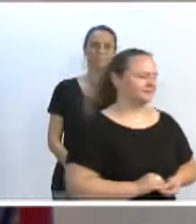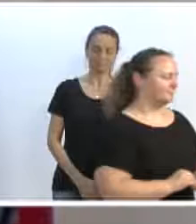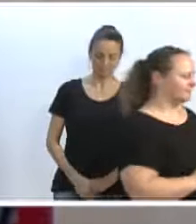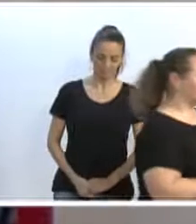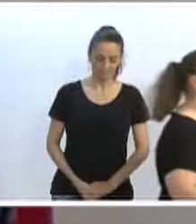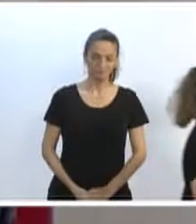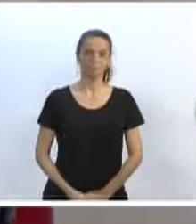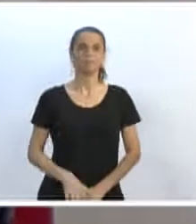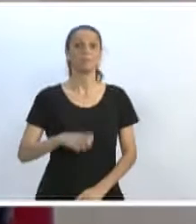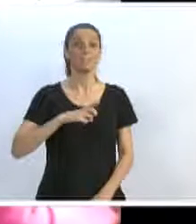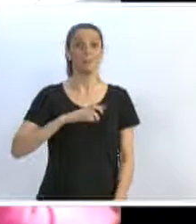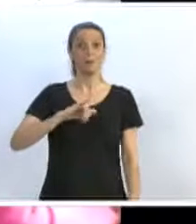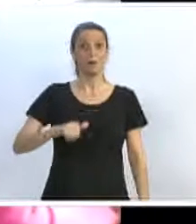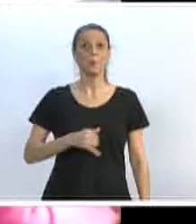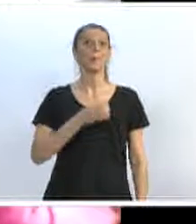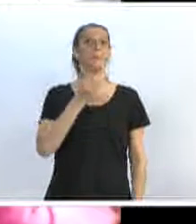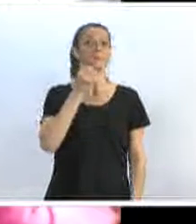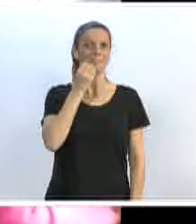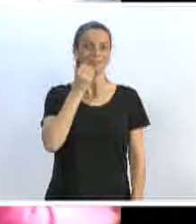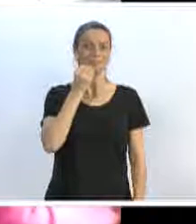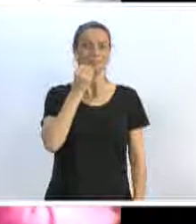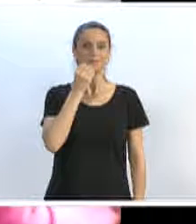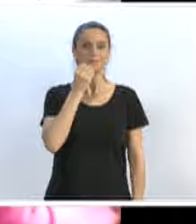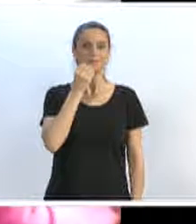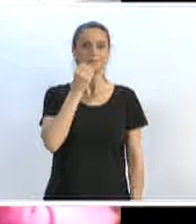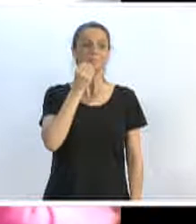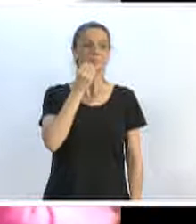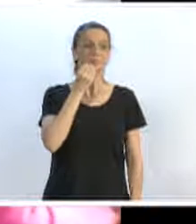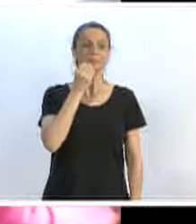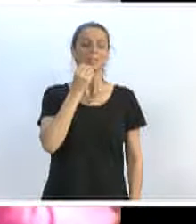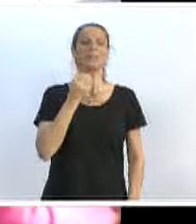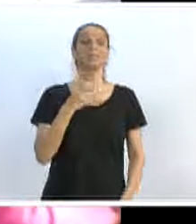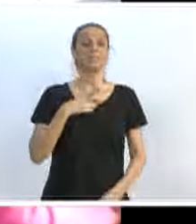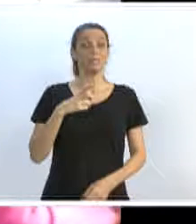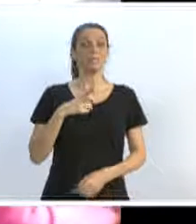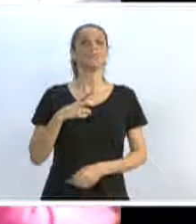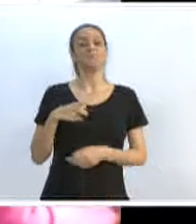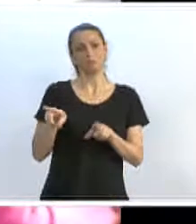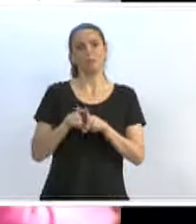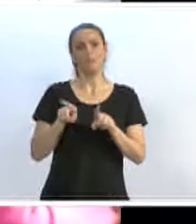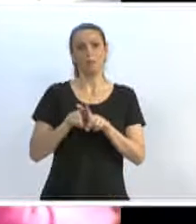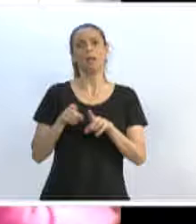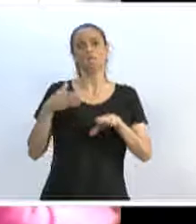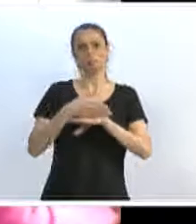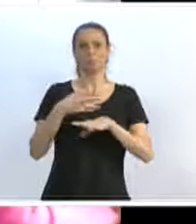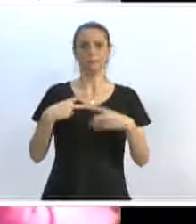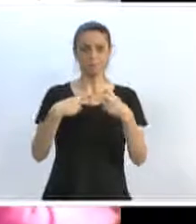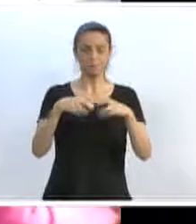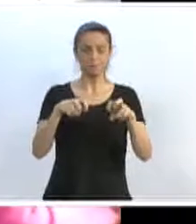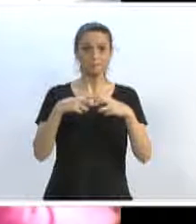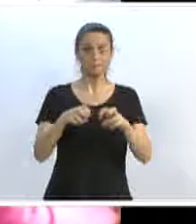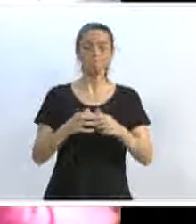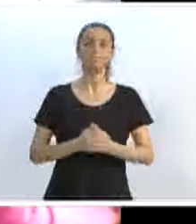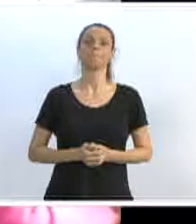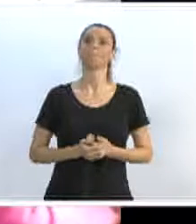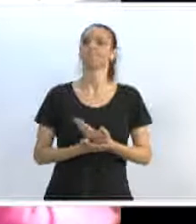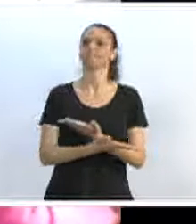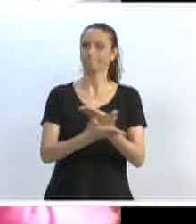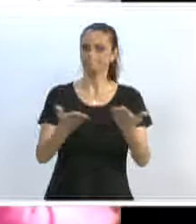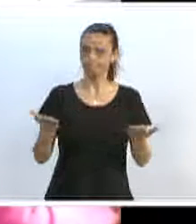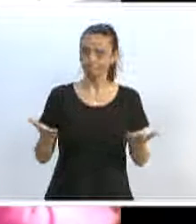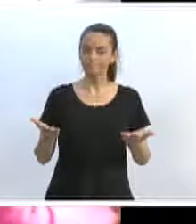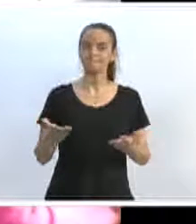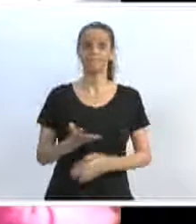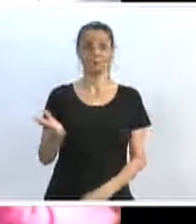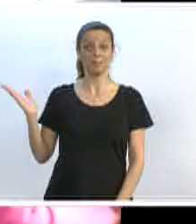Eu tive a oportunidade, mais uma vez, de usar o transporte coletivo. E, senhoras e senhores, essa é